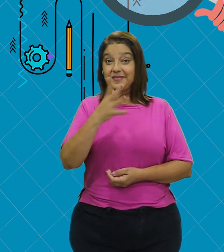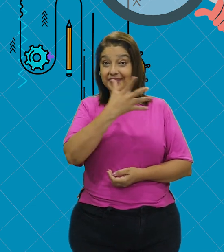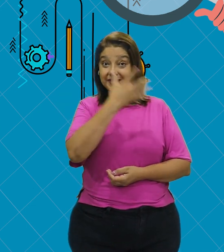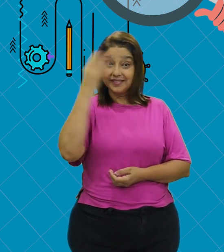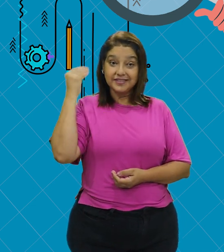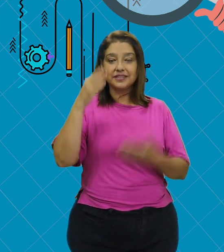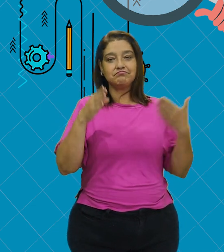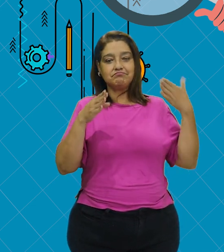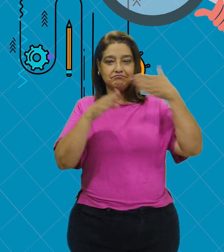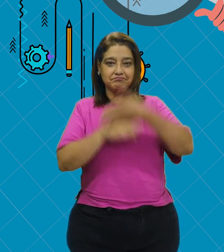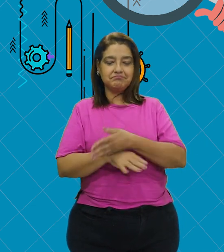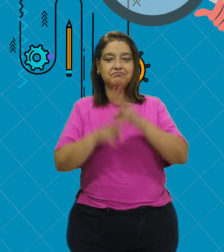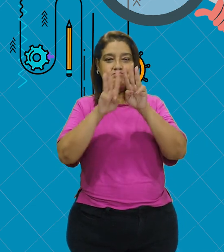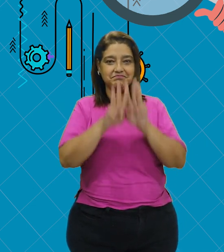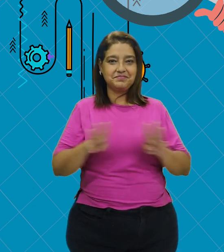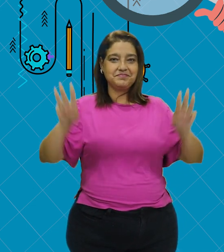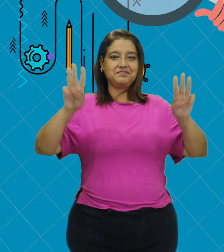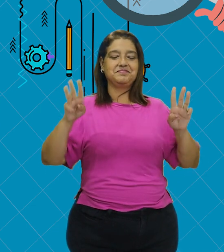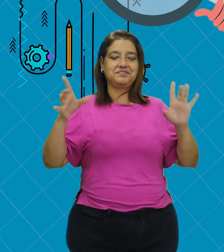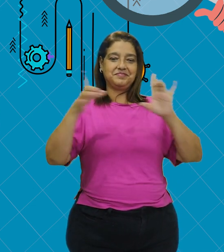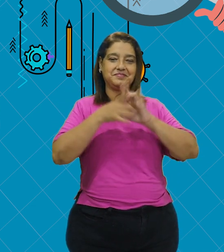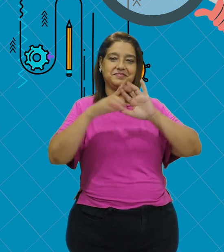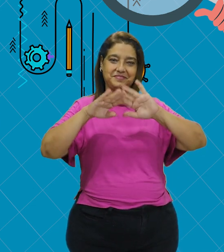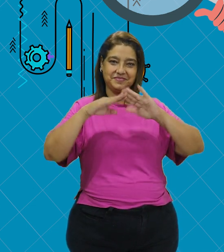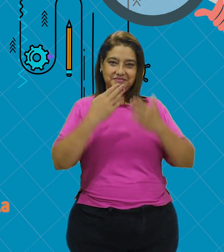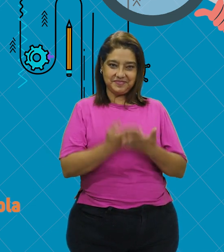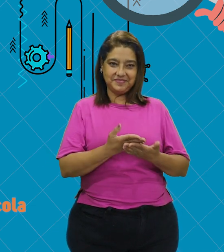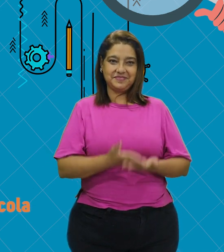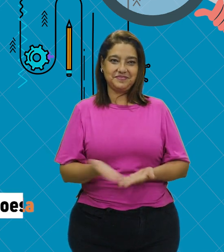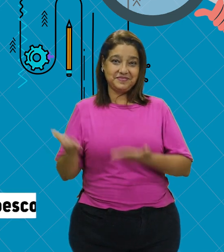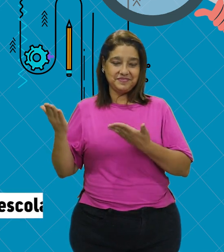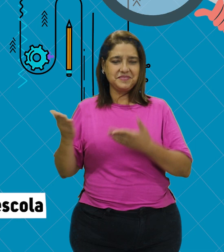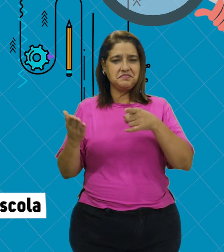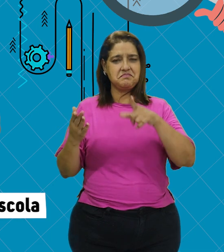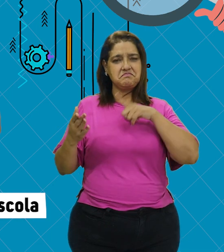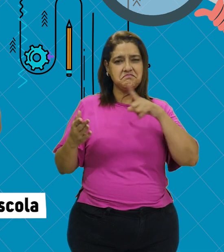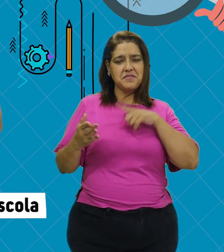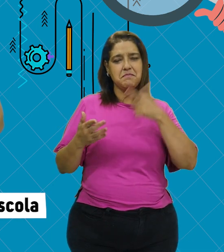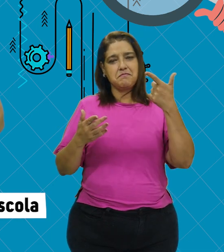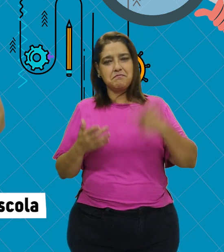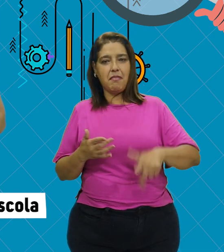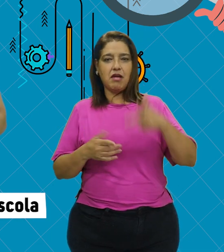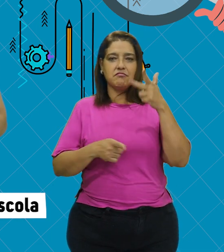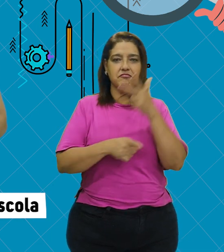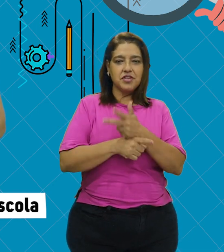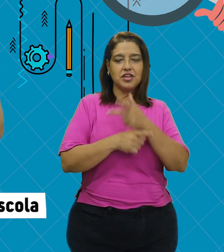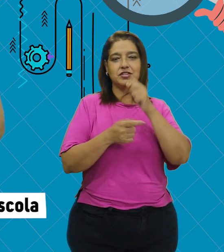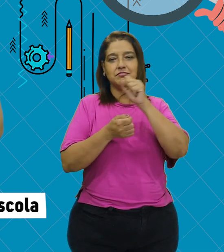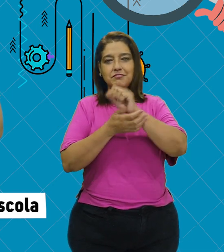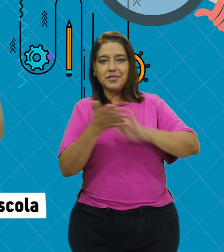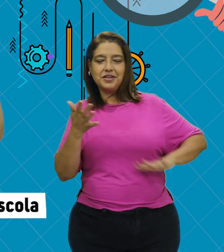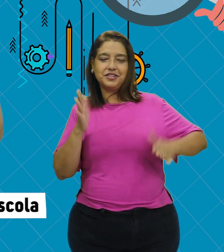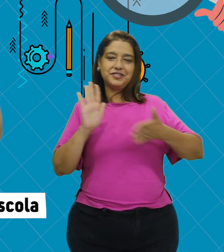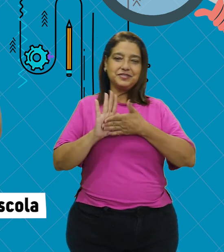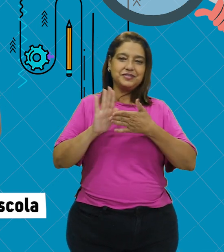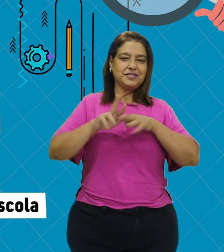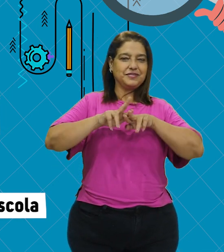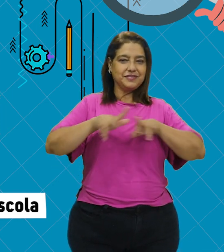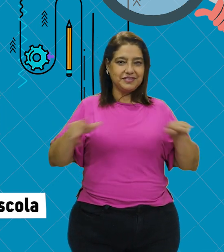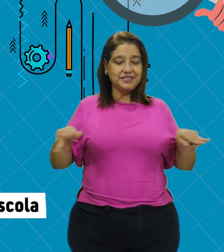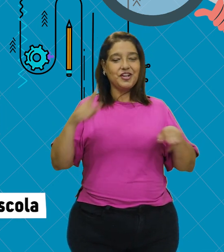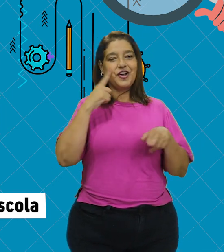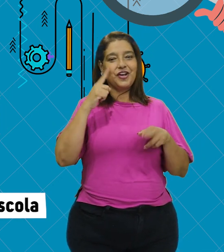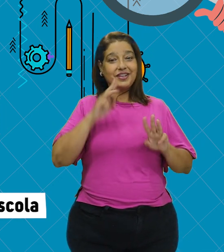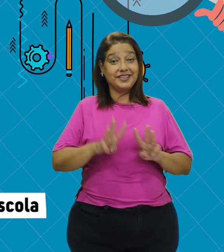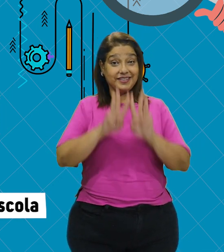se esqueçam de acessar o nosso portal Conexão Escola para ter acesso a mais vídeos e propostas de atividade. O site